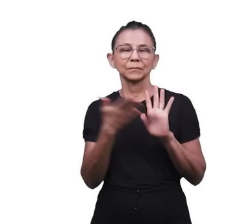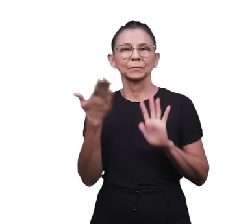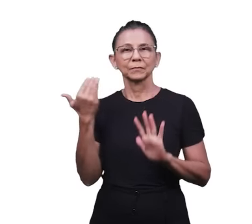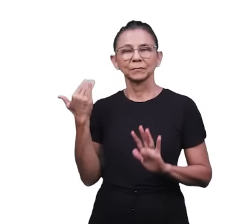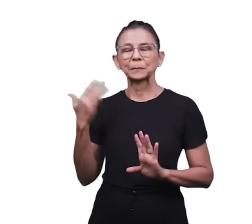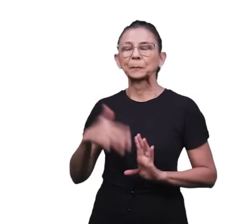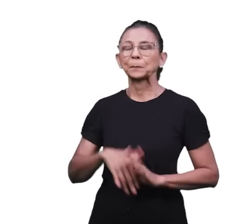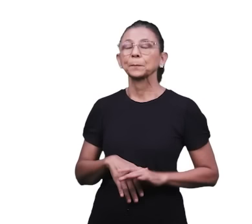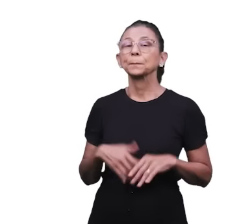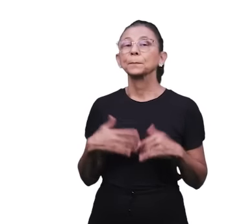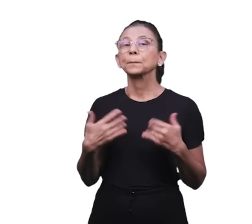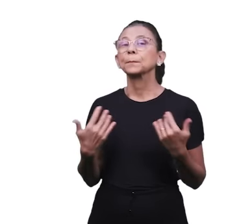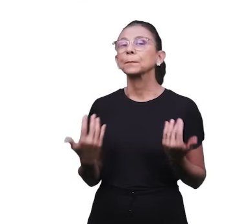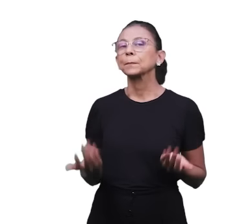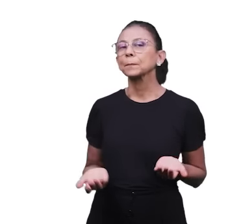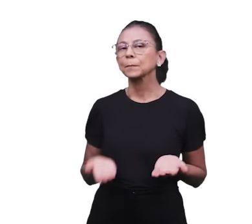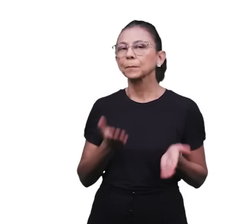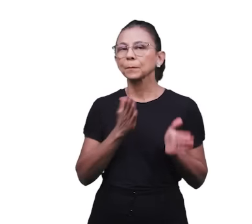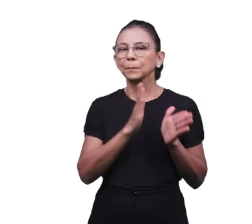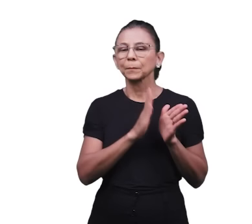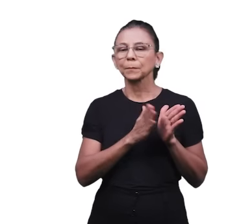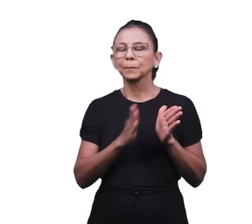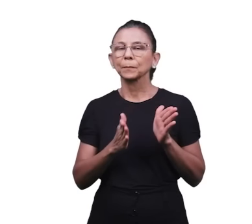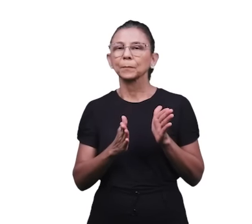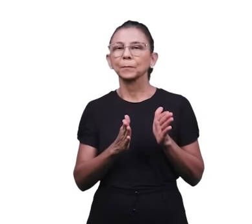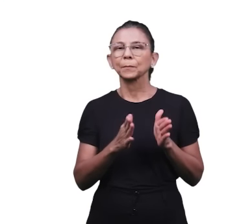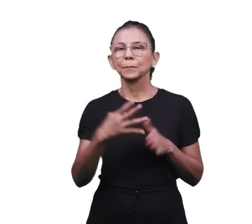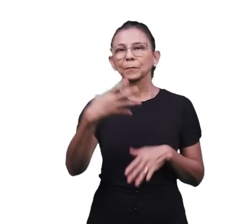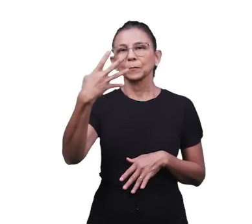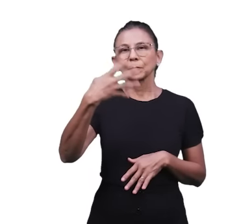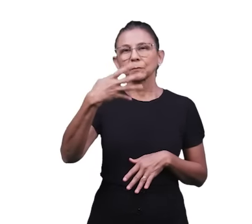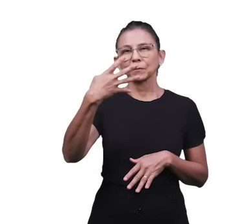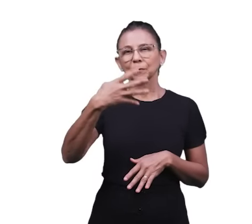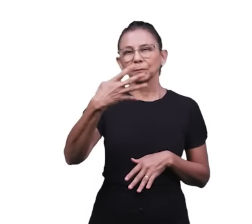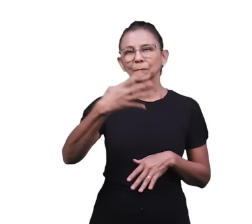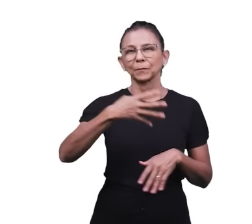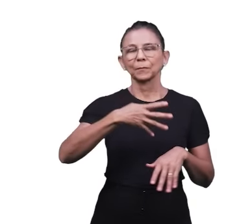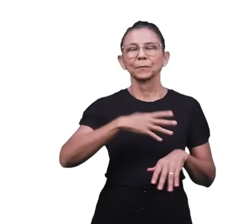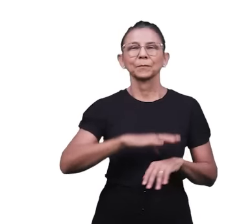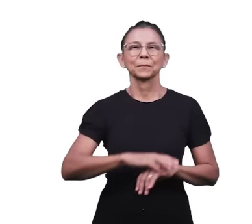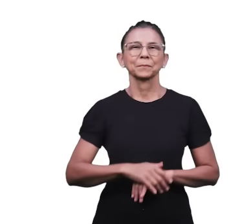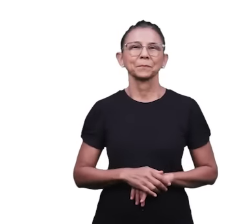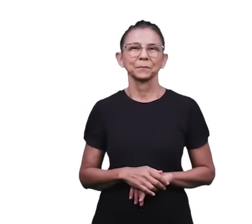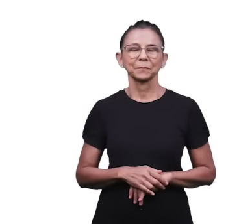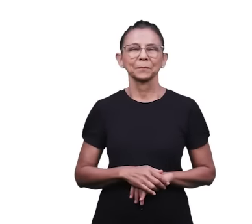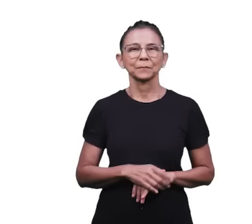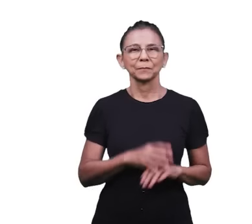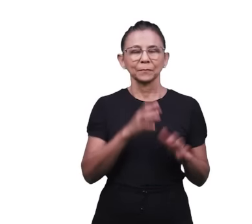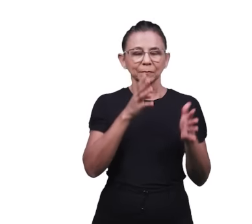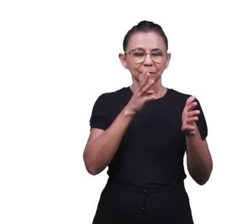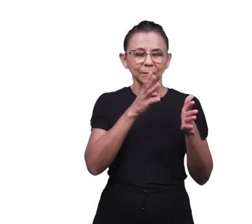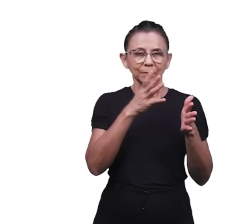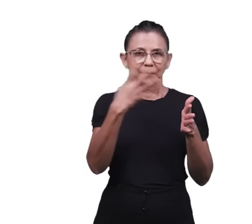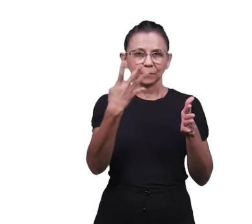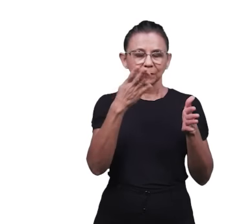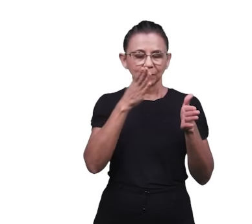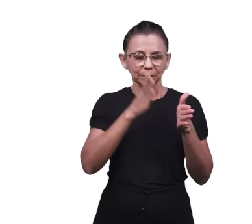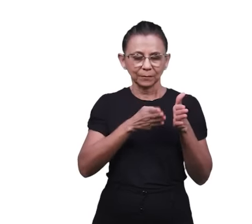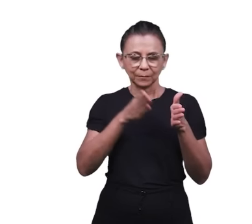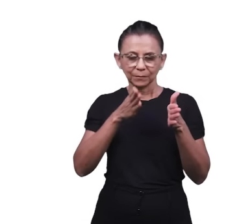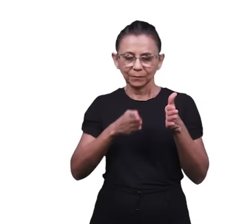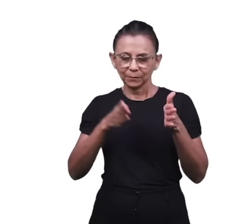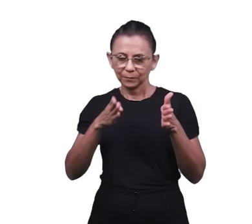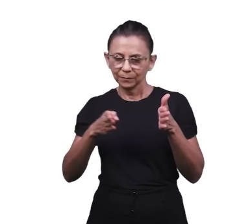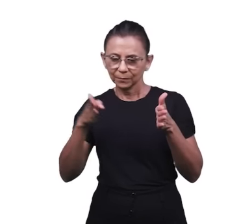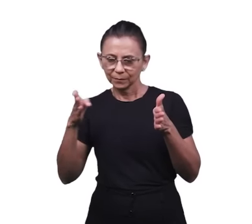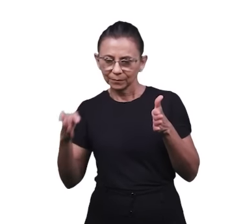e agora que compasso compasso quaternário nós vamos ter quatro tempos para